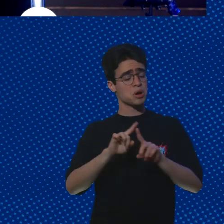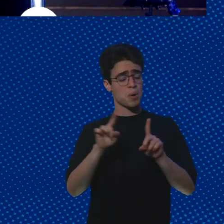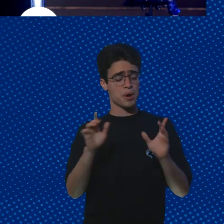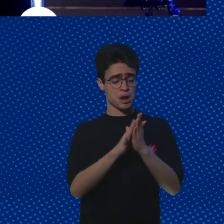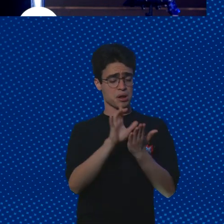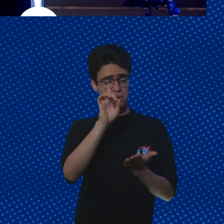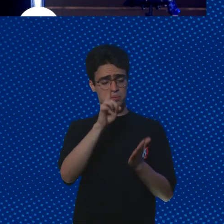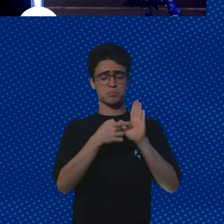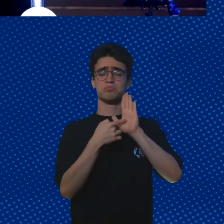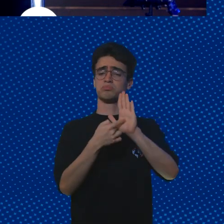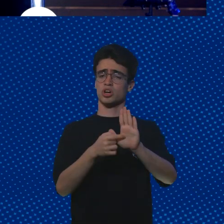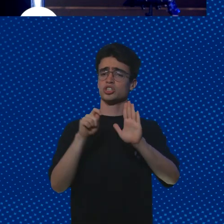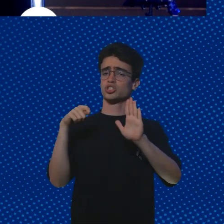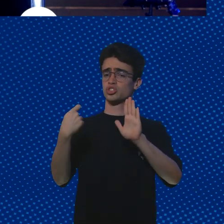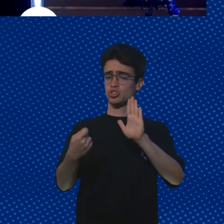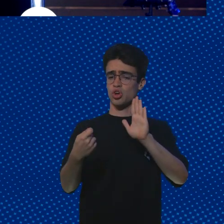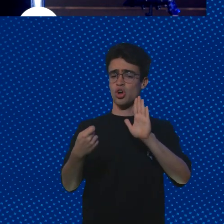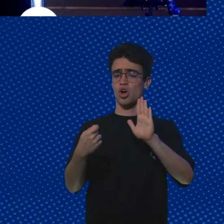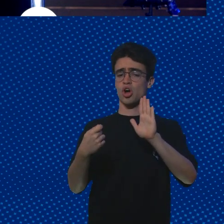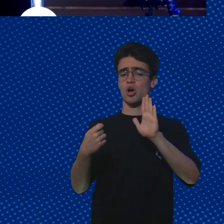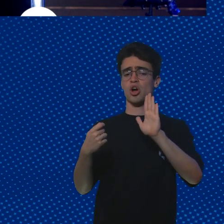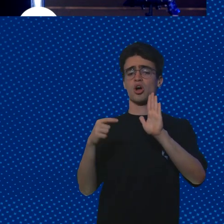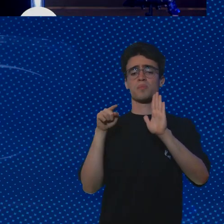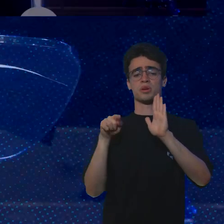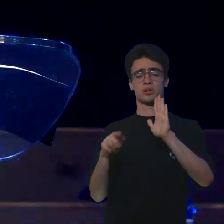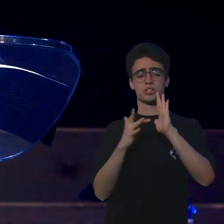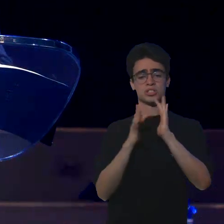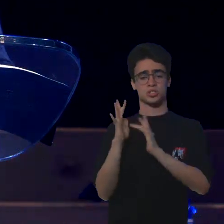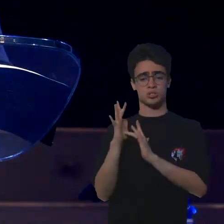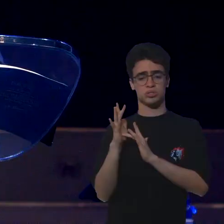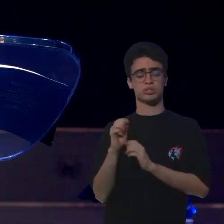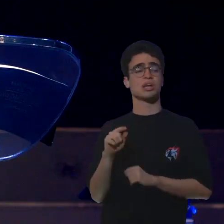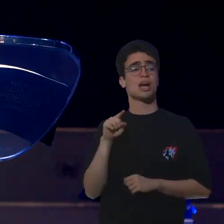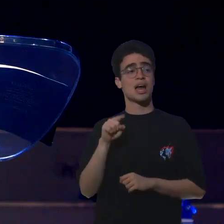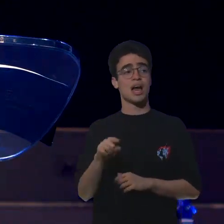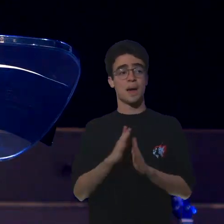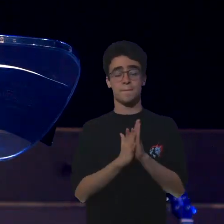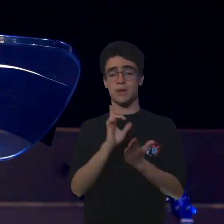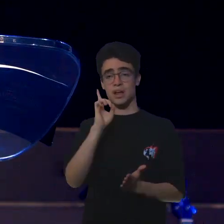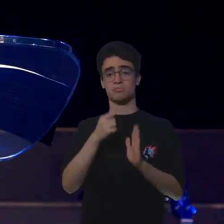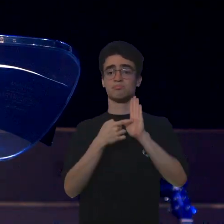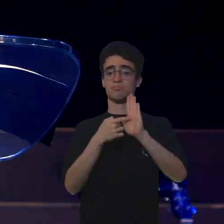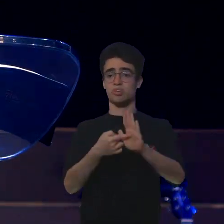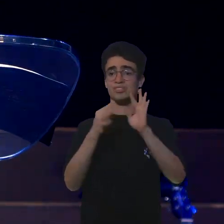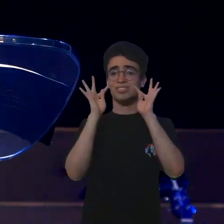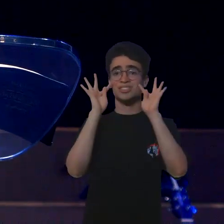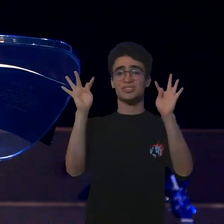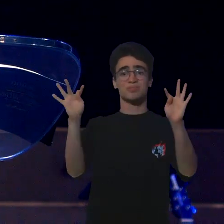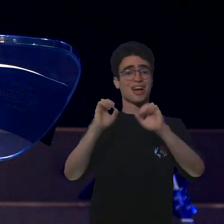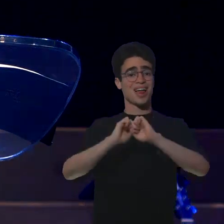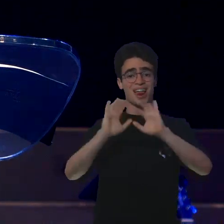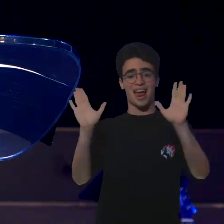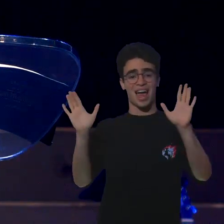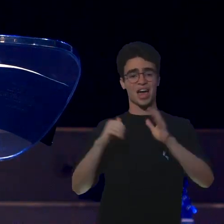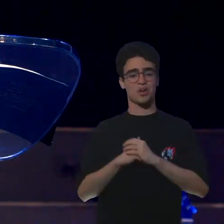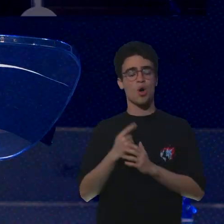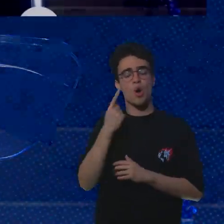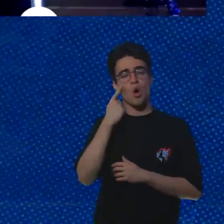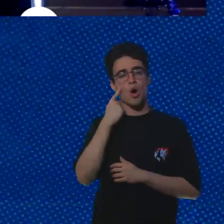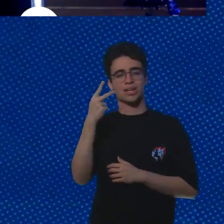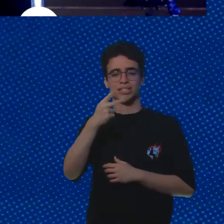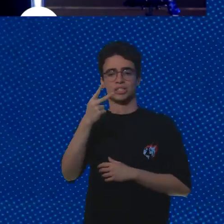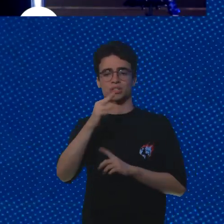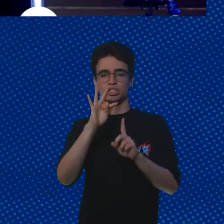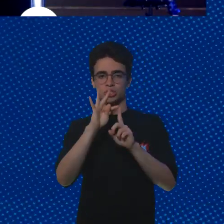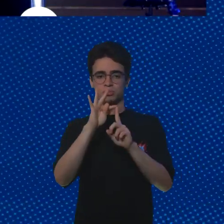a meu respeito. A palavra é o testemunho vivo de Cristo. Quando a gente olha para 2 Timóteo 3:16 e